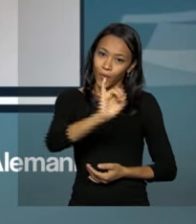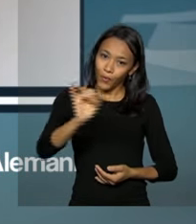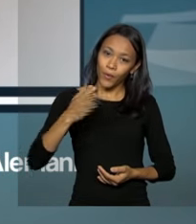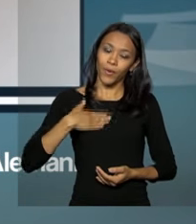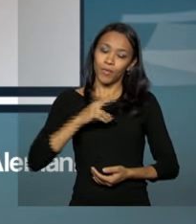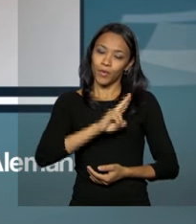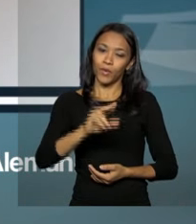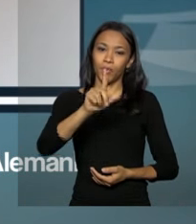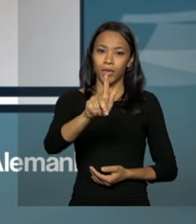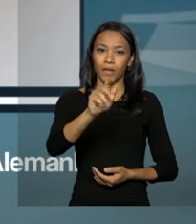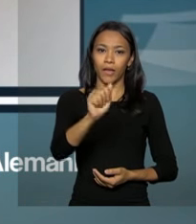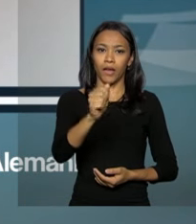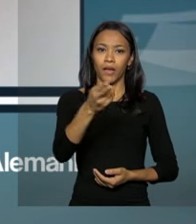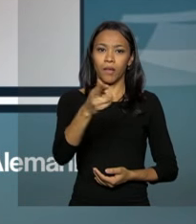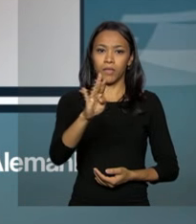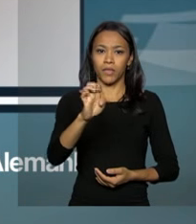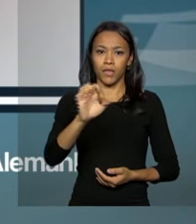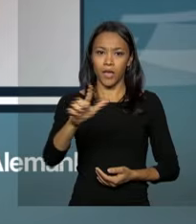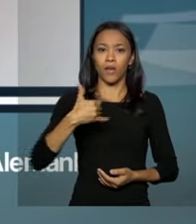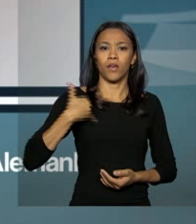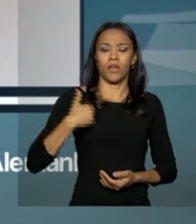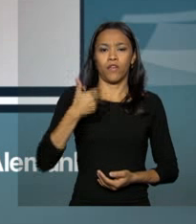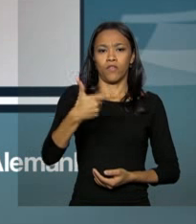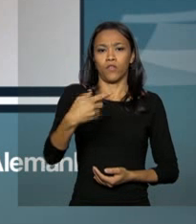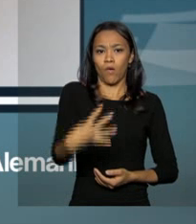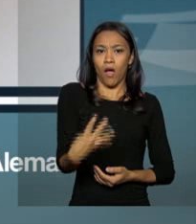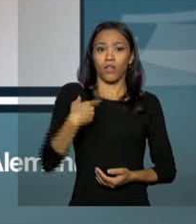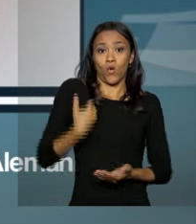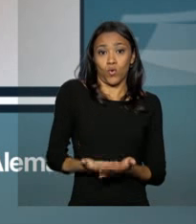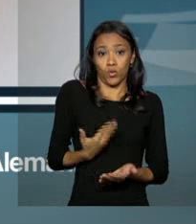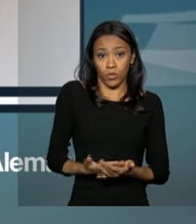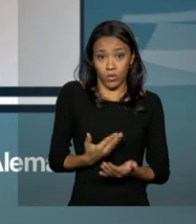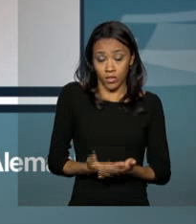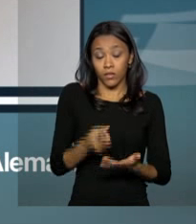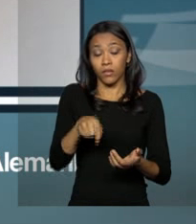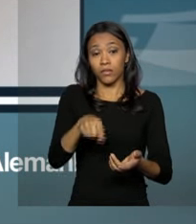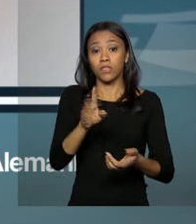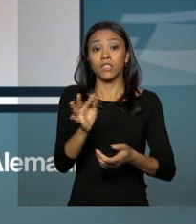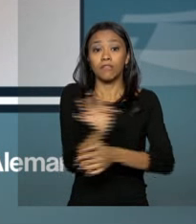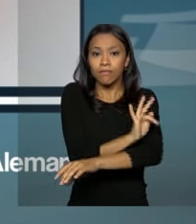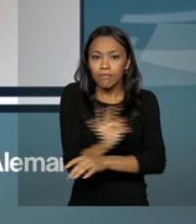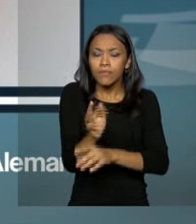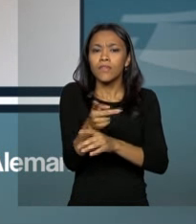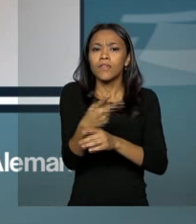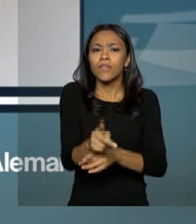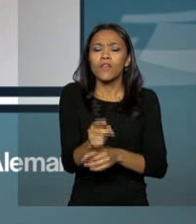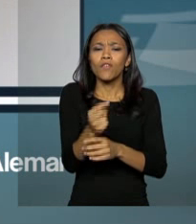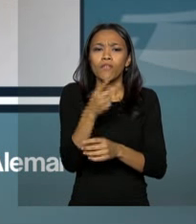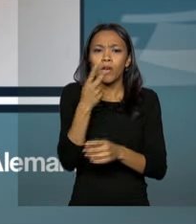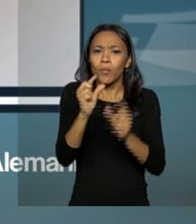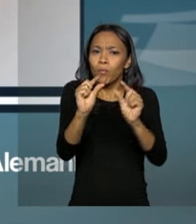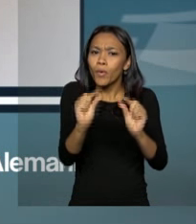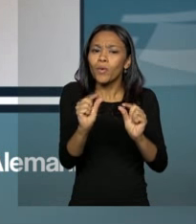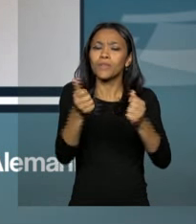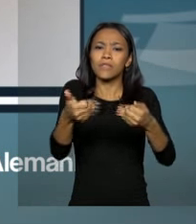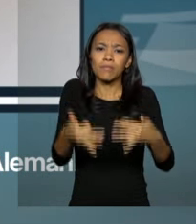Gabriel Fior, eu tenho 24 anos, eu sou estudante de Engenharia Física da Universidade Federal de São Carlos e eu queria falar um pouco sobre a minha